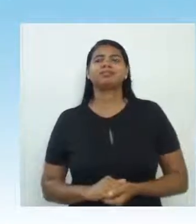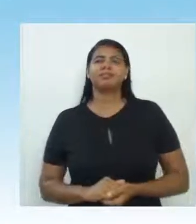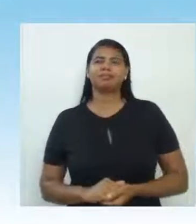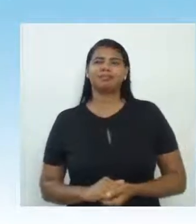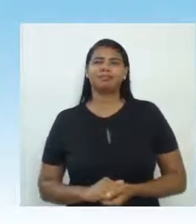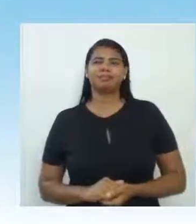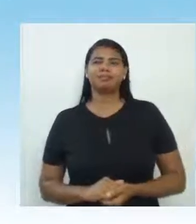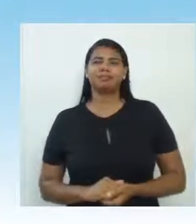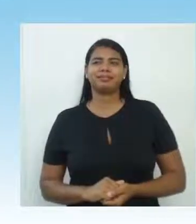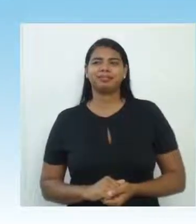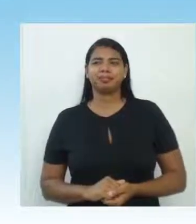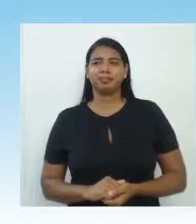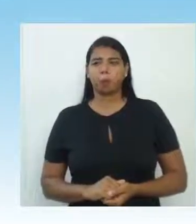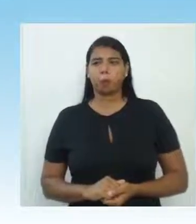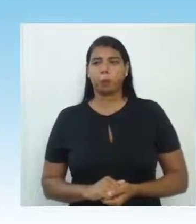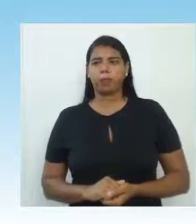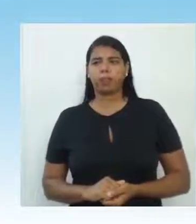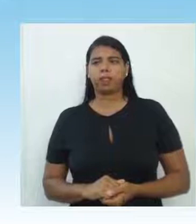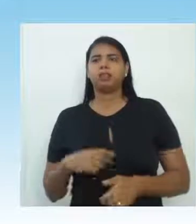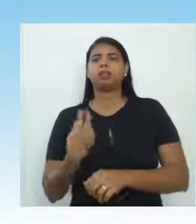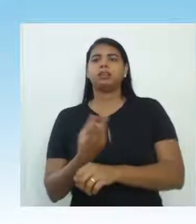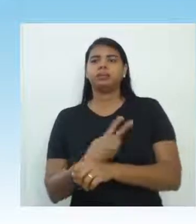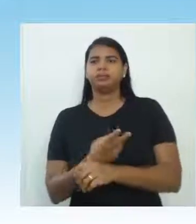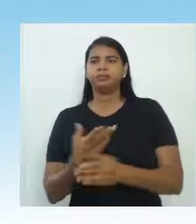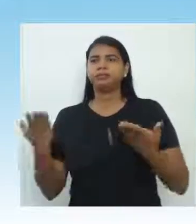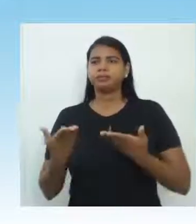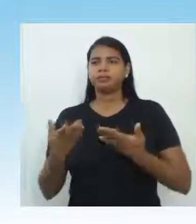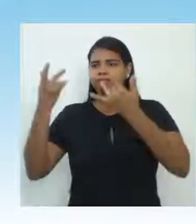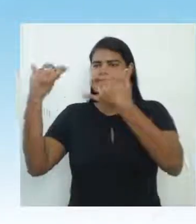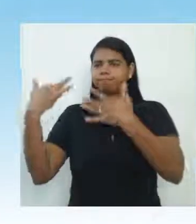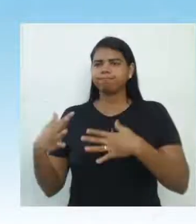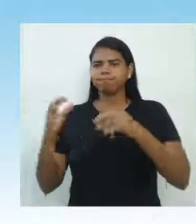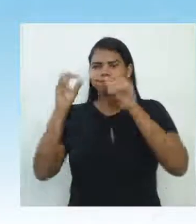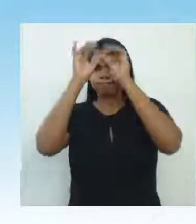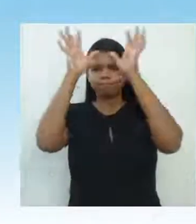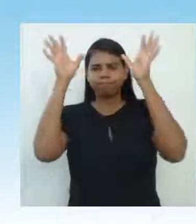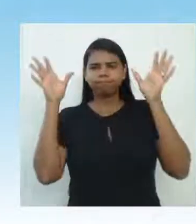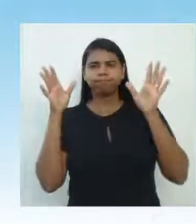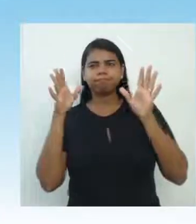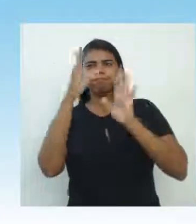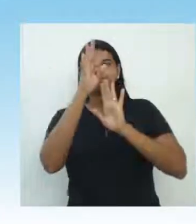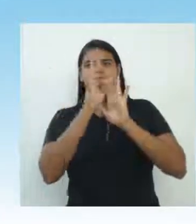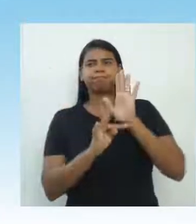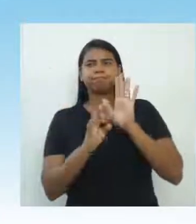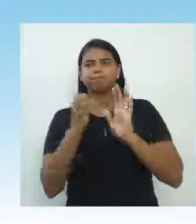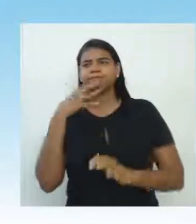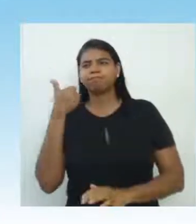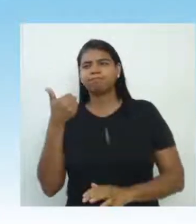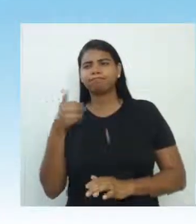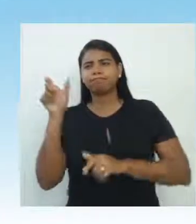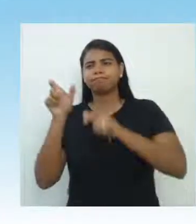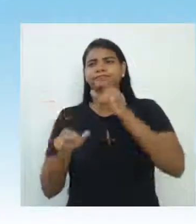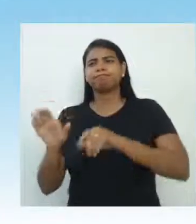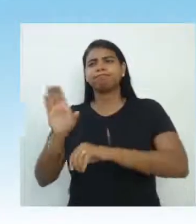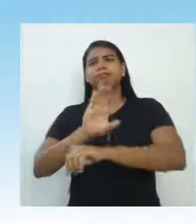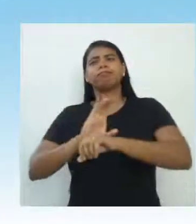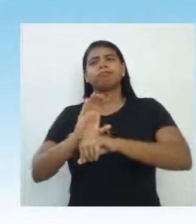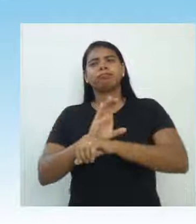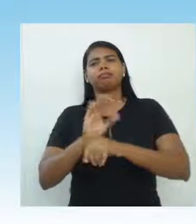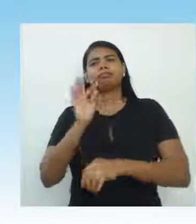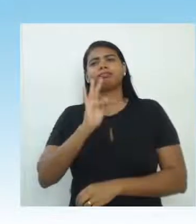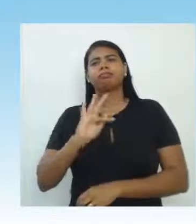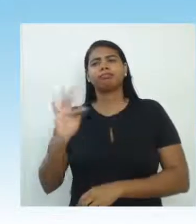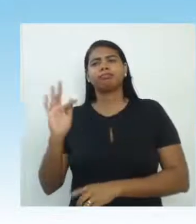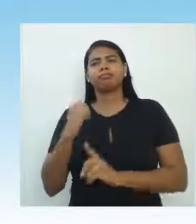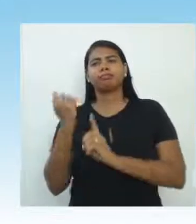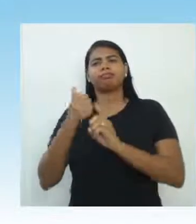nós procuramos buscar um pouco aqui hoje, essa discussão do texto legal, da Constituição Federal, Constituição que é